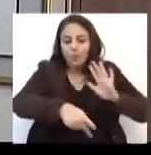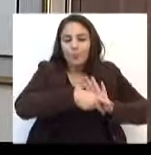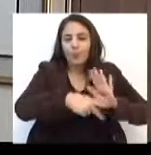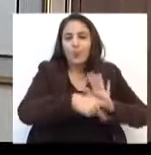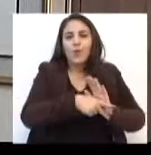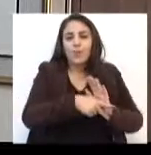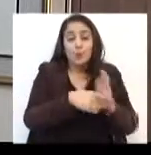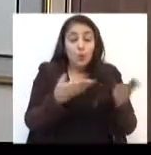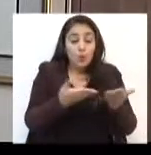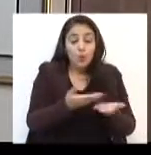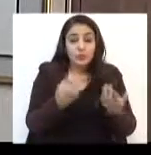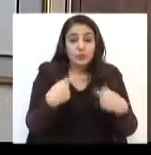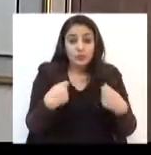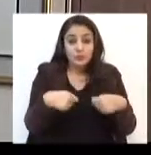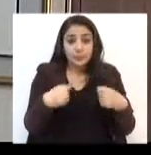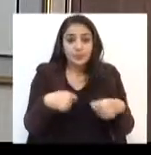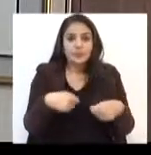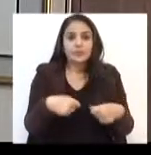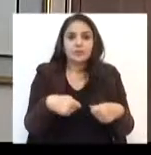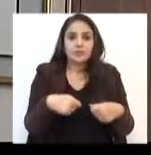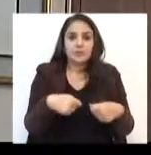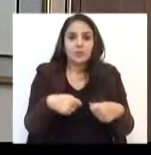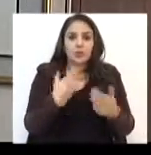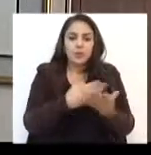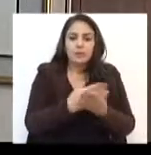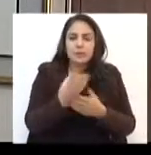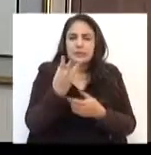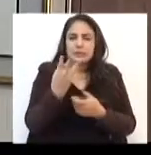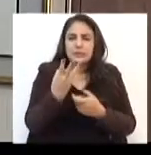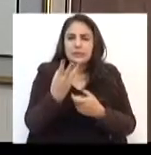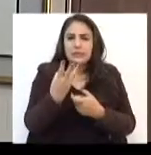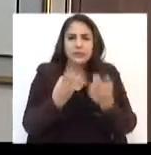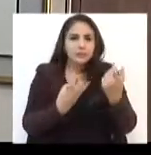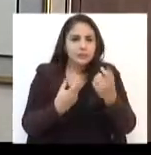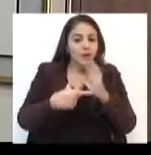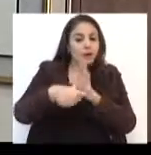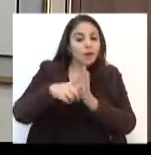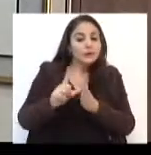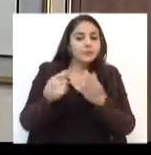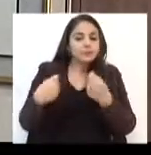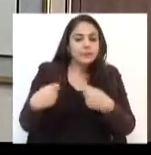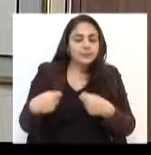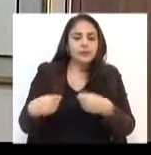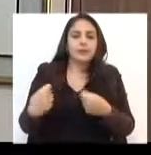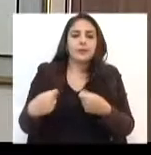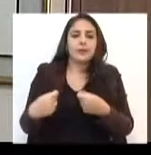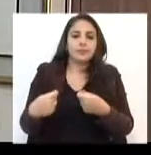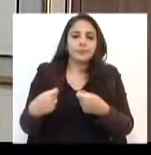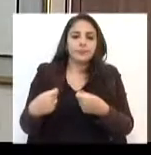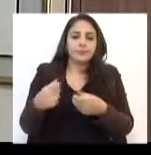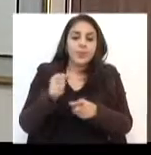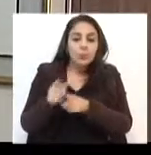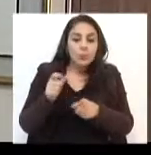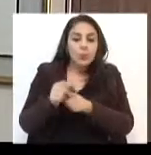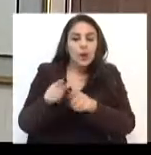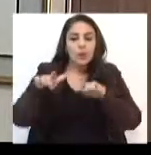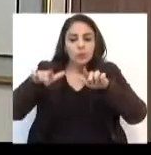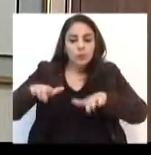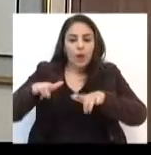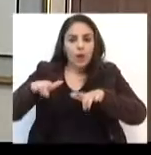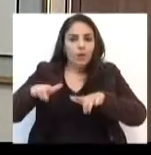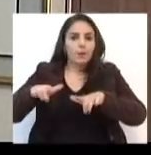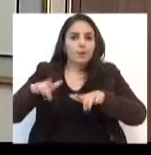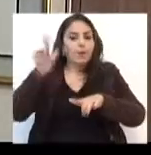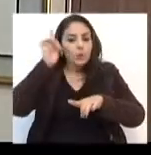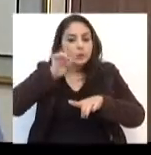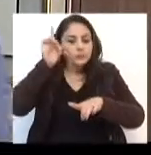hoje elas têm que, no Carnaval, elas começam a lidar o Carnaval 3, 4 meses antes, elas têm que alugar um pavilhão para fazer os seus cargos, gastam aí 3, 4, 5,